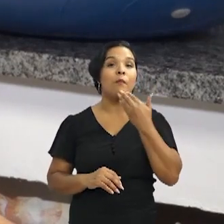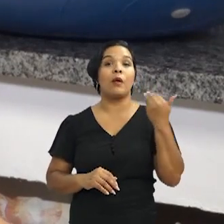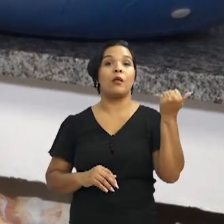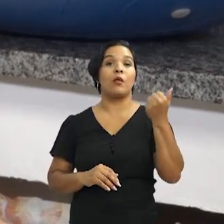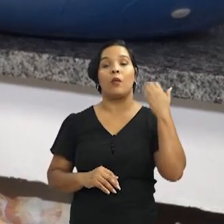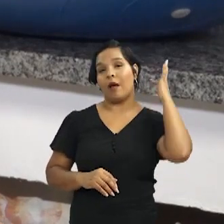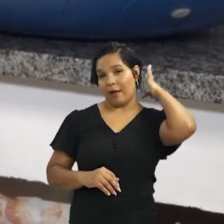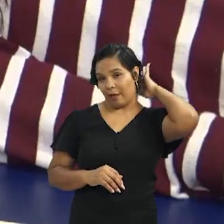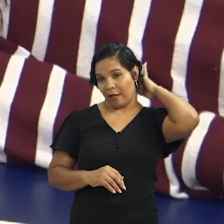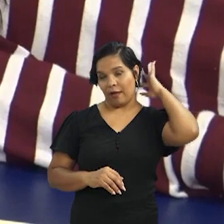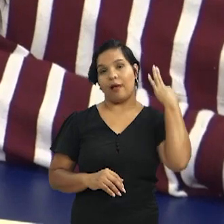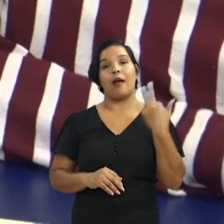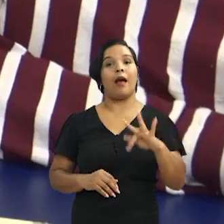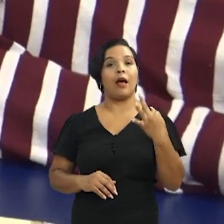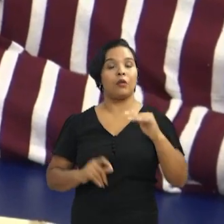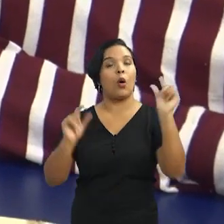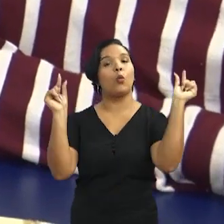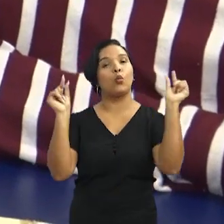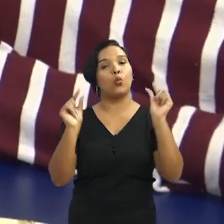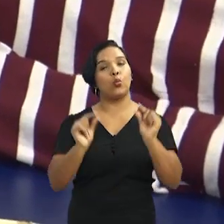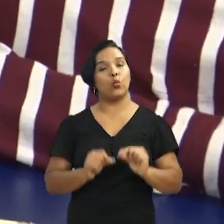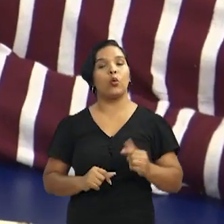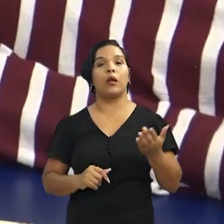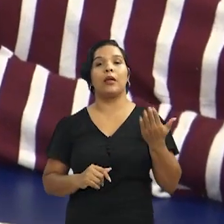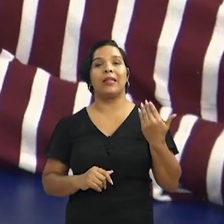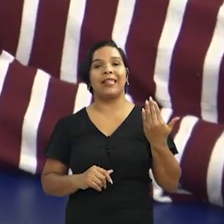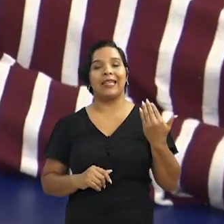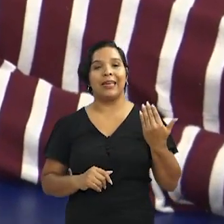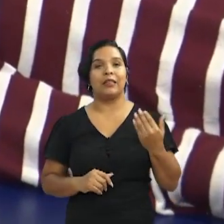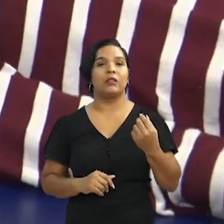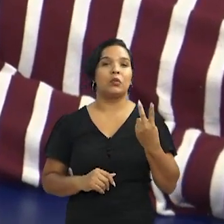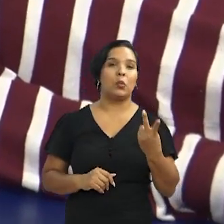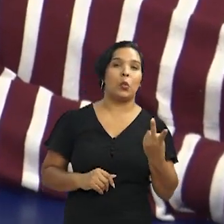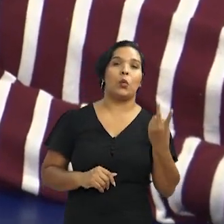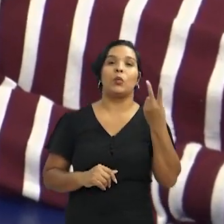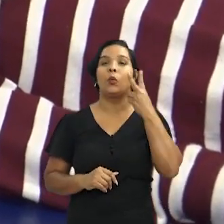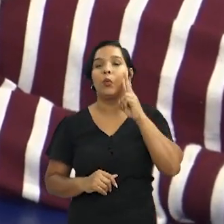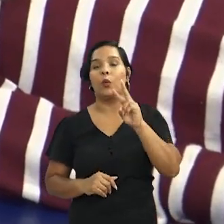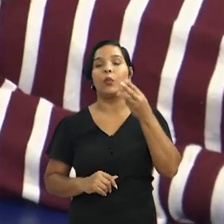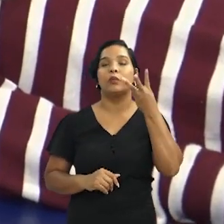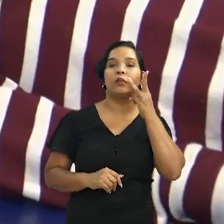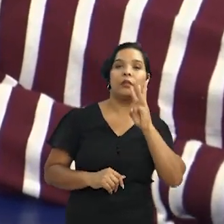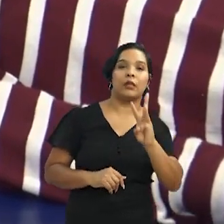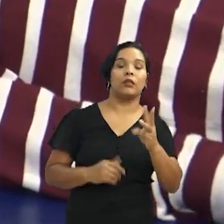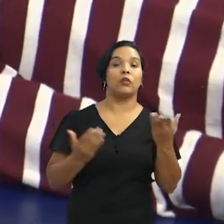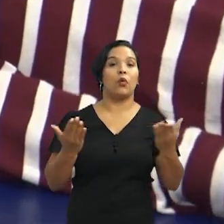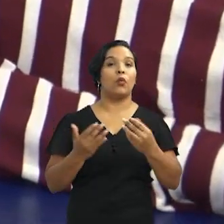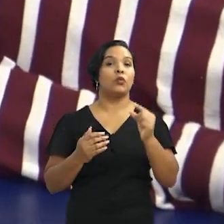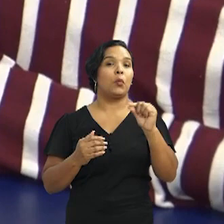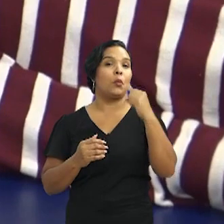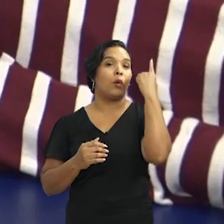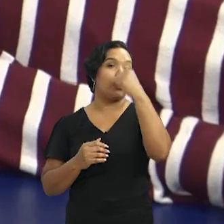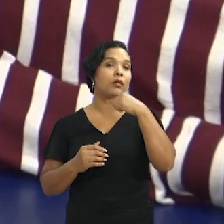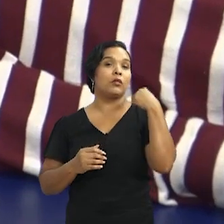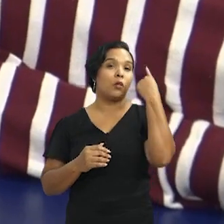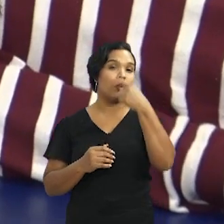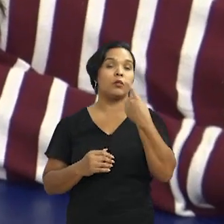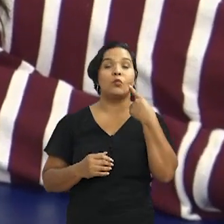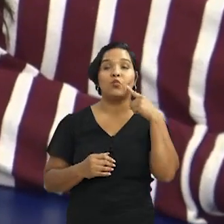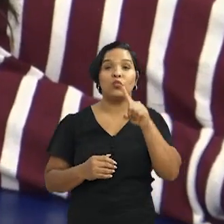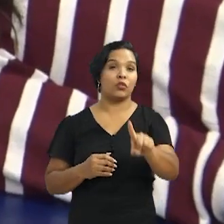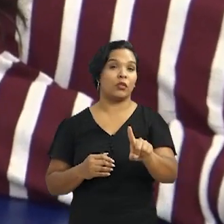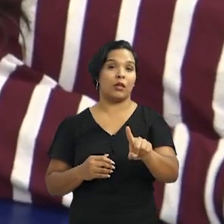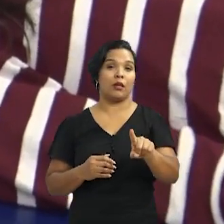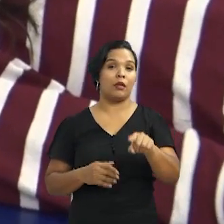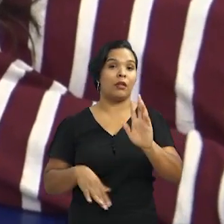questão da dor cervical. A frequência diminuiu muito, então antes eu tinha 2, 3 dias com dor. E agora eu tenho poucas horas de um